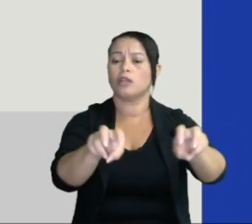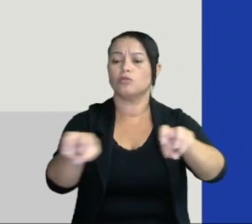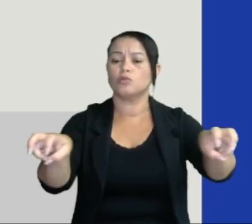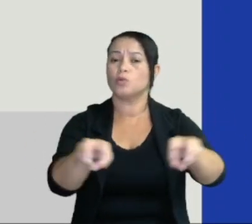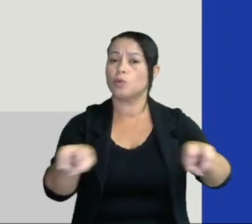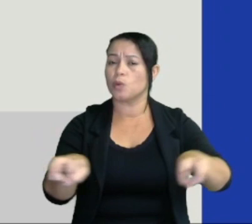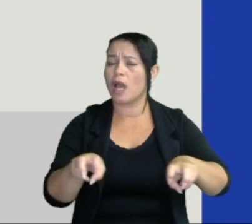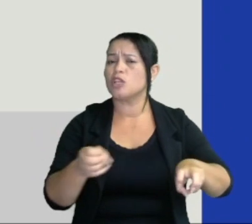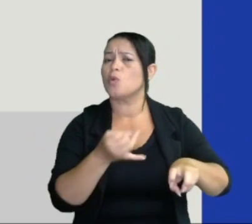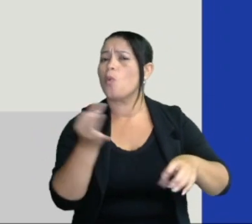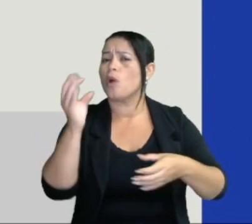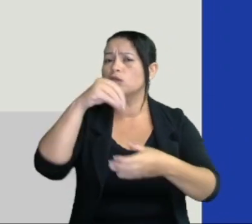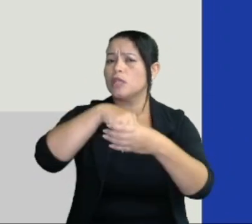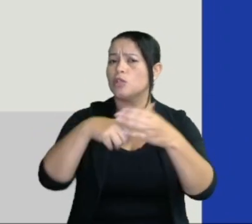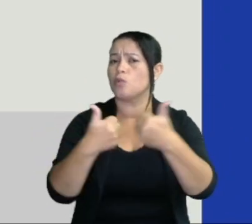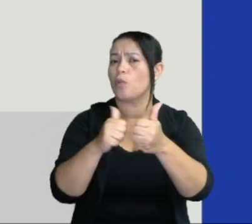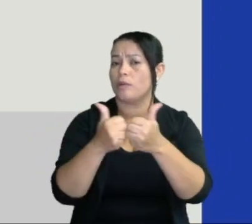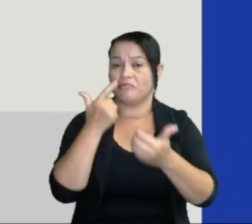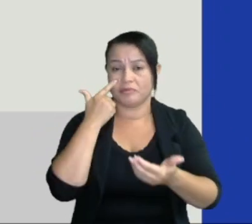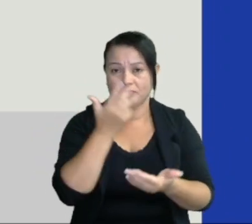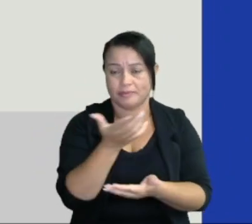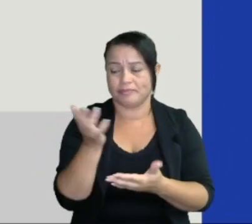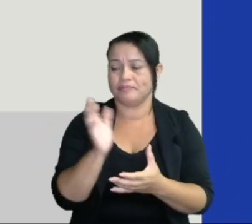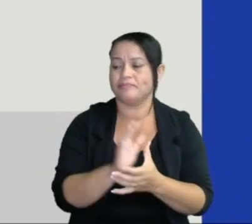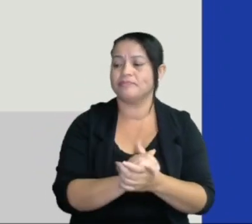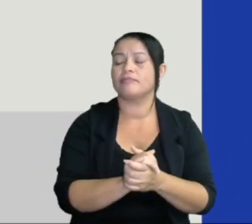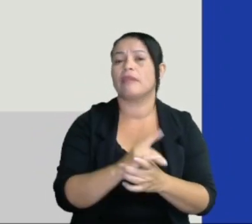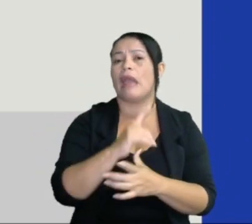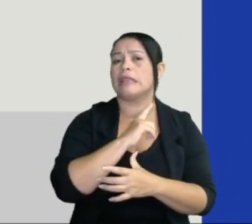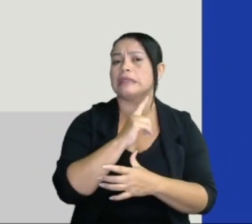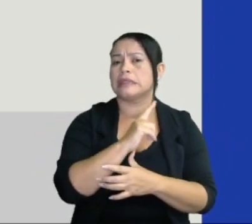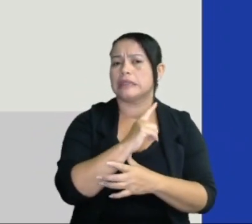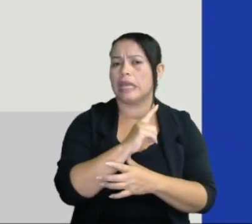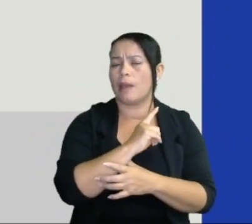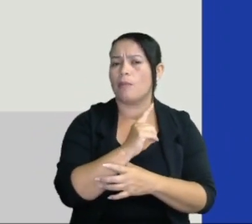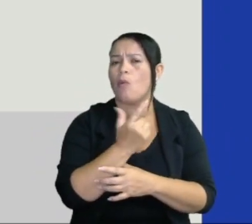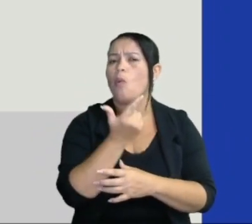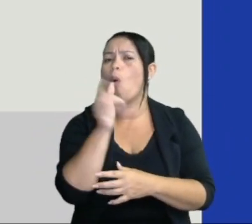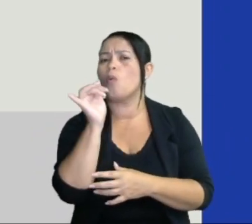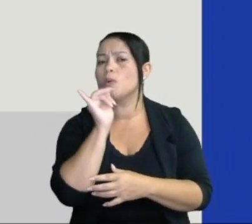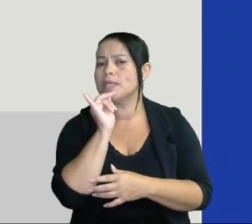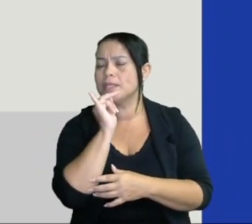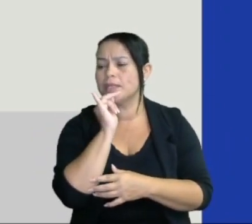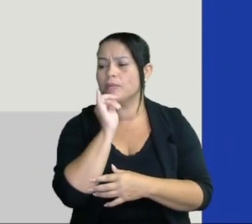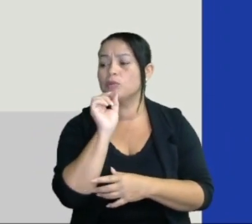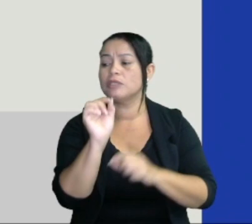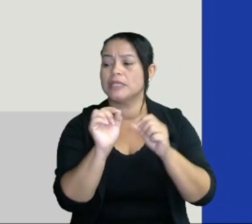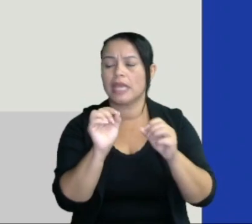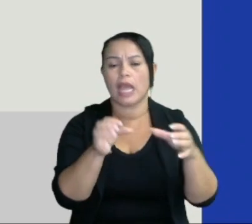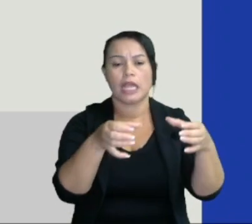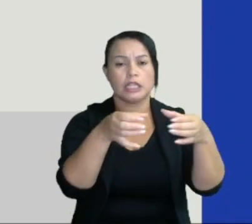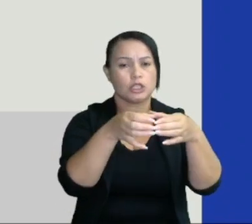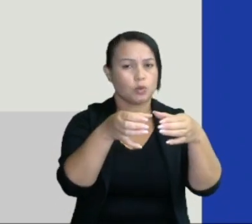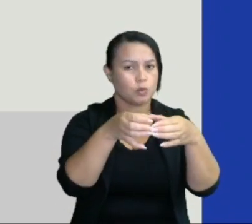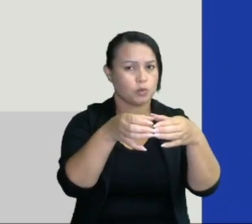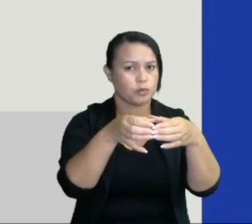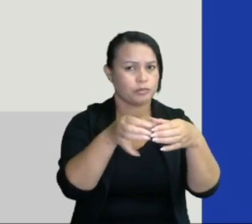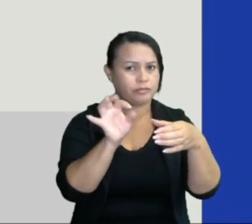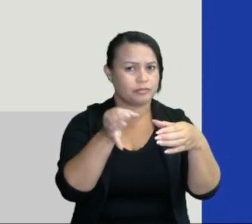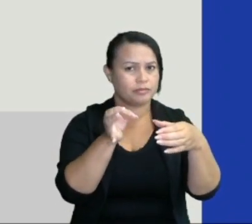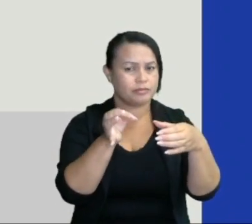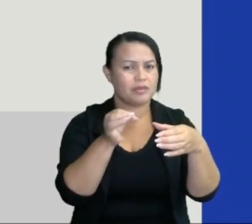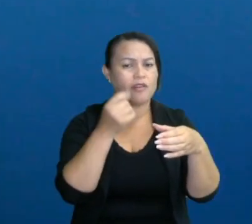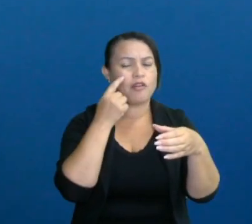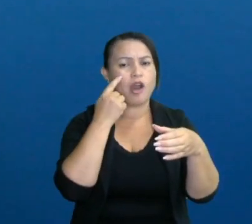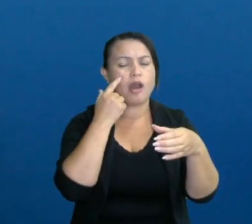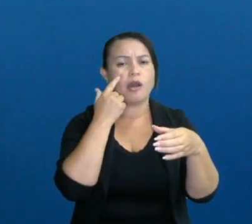no ônibus? Então, vamos lá. Aqui a gente tem mais um exemplo, certo? De agrupamento.